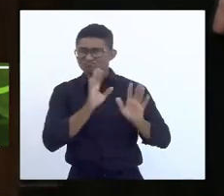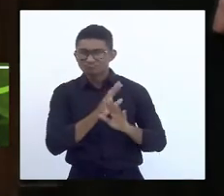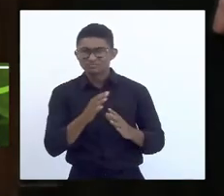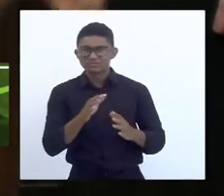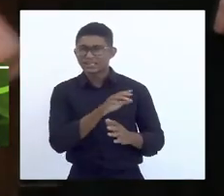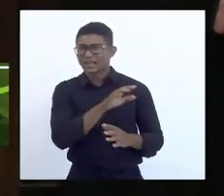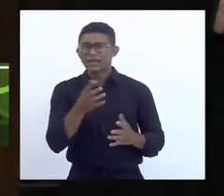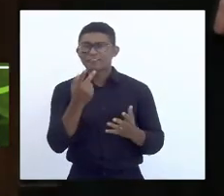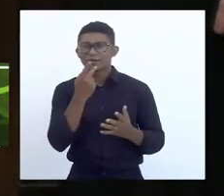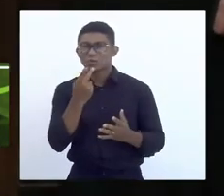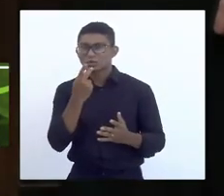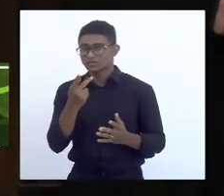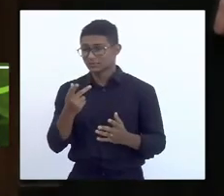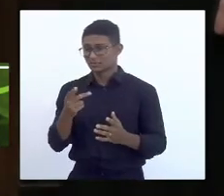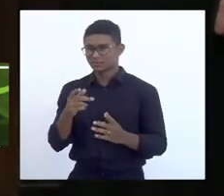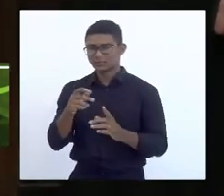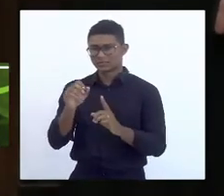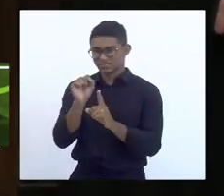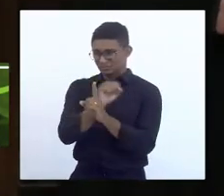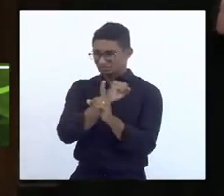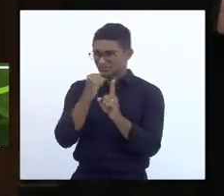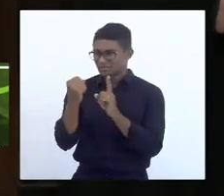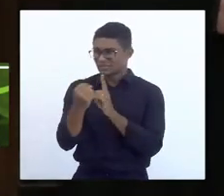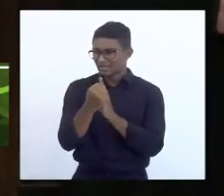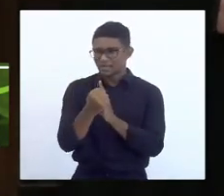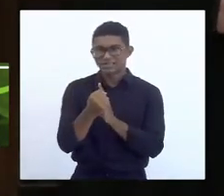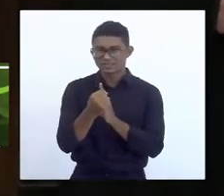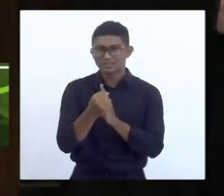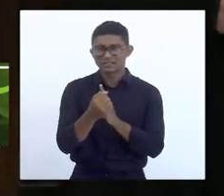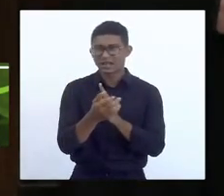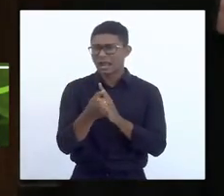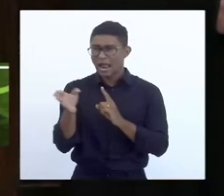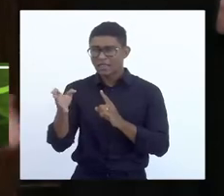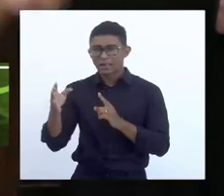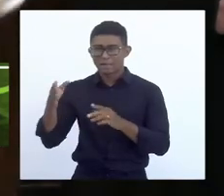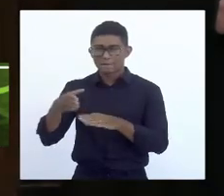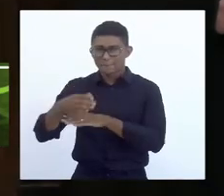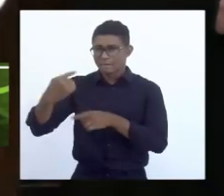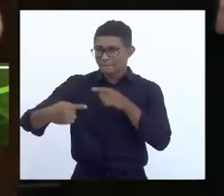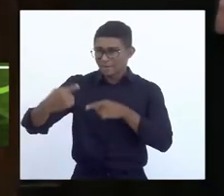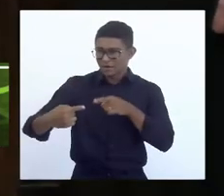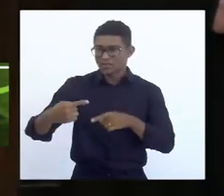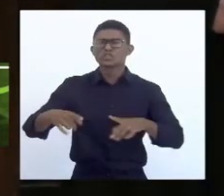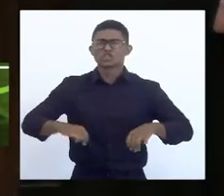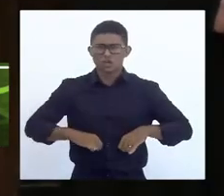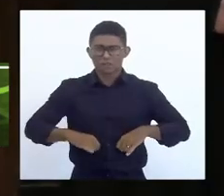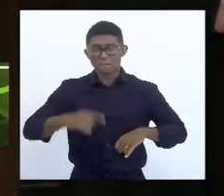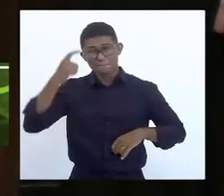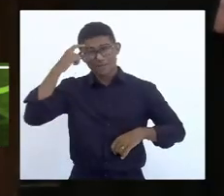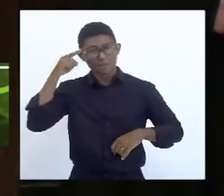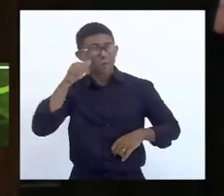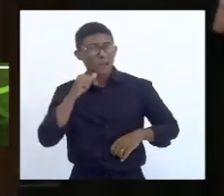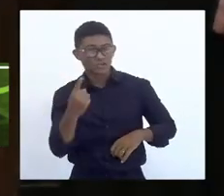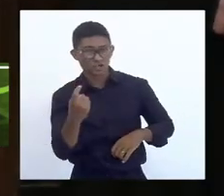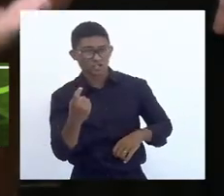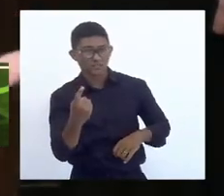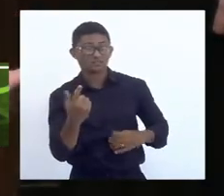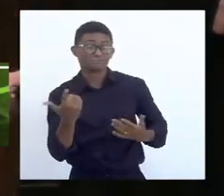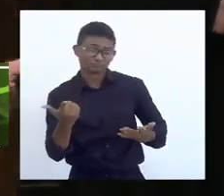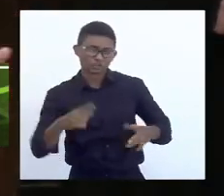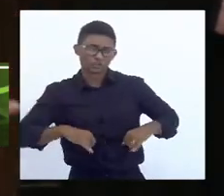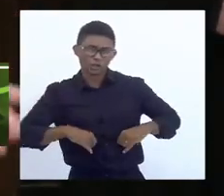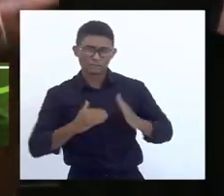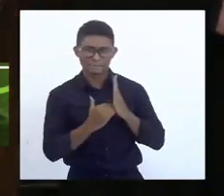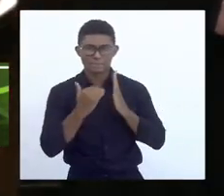com mandato sofre, imagina que está dentro de casa sozinha. Mas nós não vamos parar e vamos continuar ocupando esses espaços, pautando as